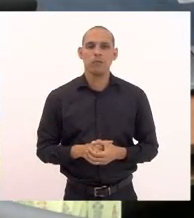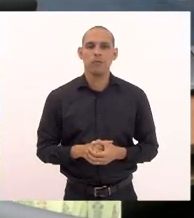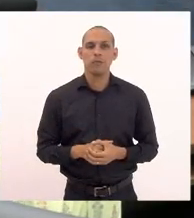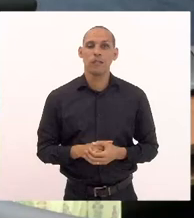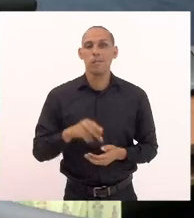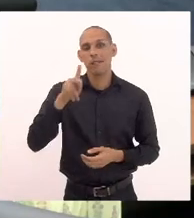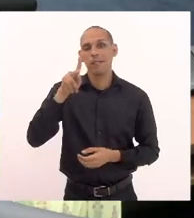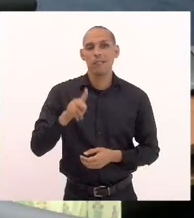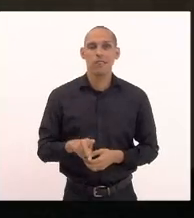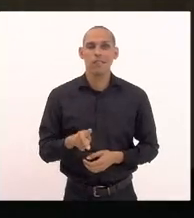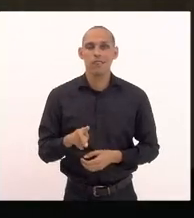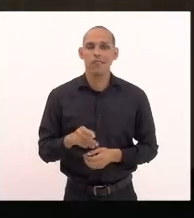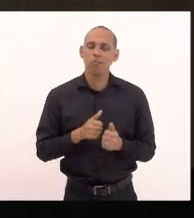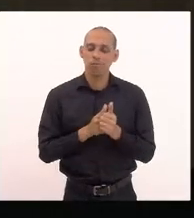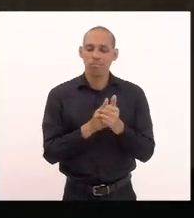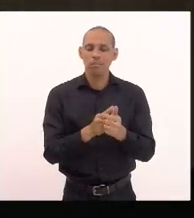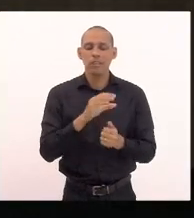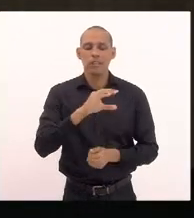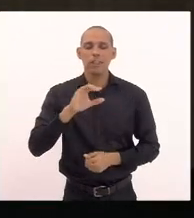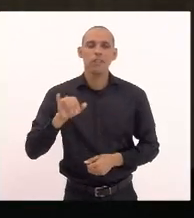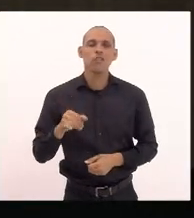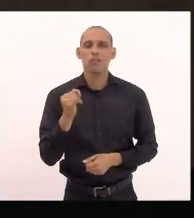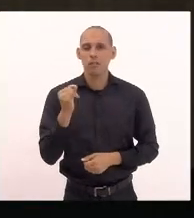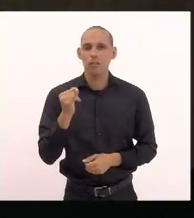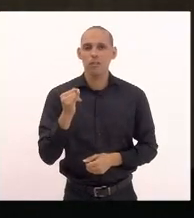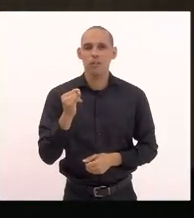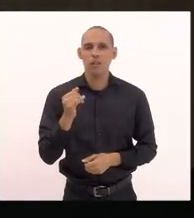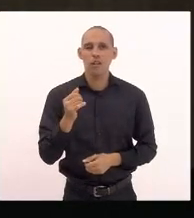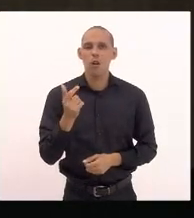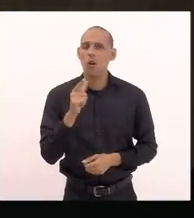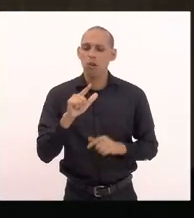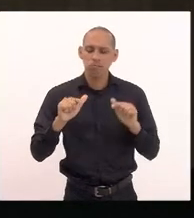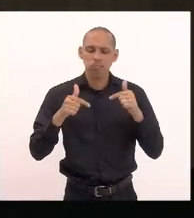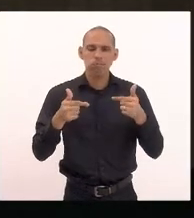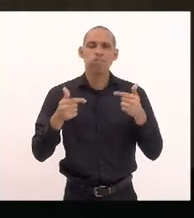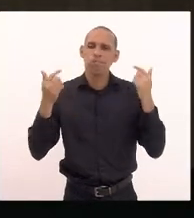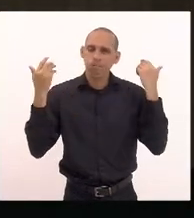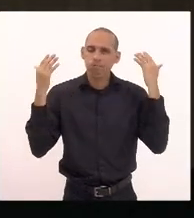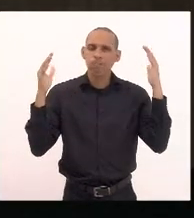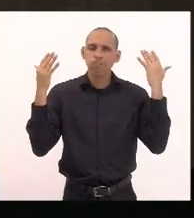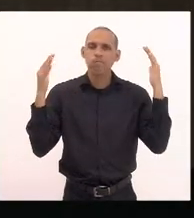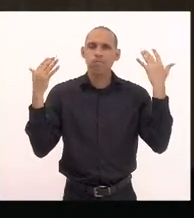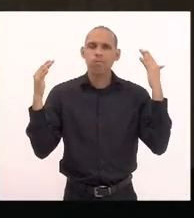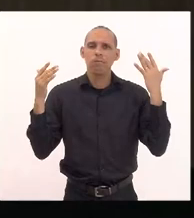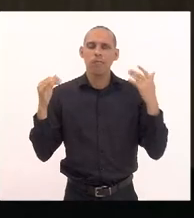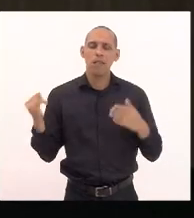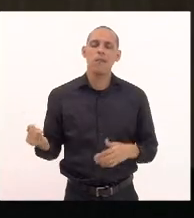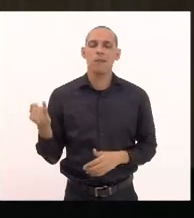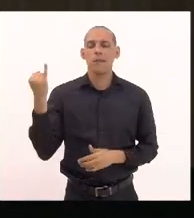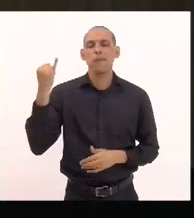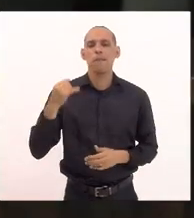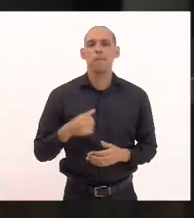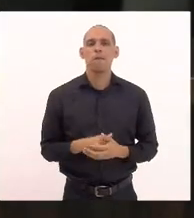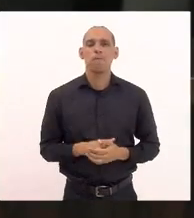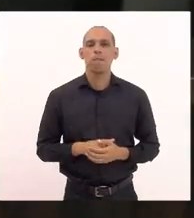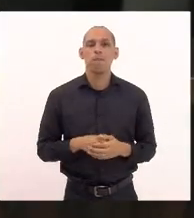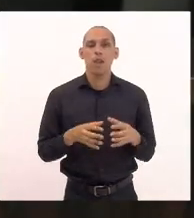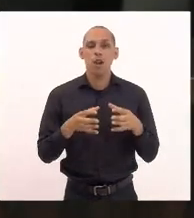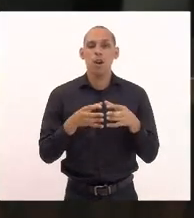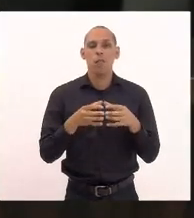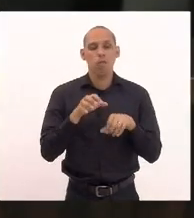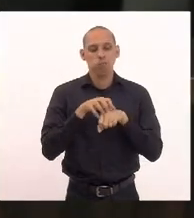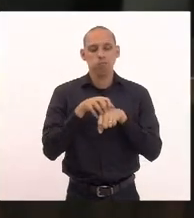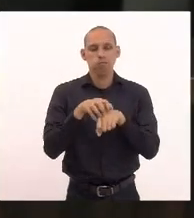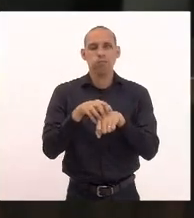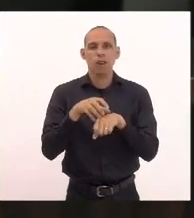Senhor presidente, acompanho o parecer da CCJ, outra iniciativa também louvável e de suma importância. Pela Comissão de